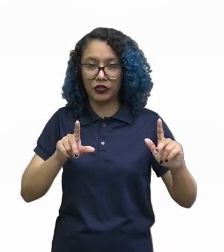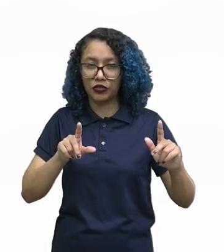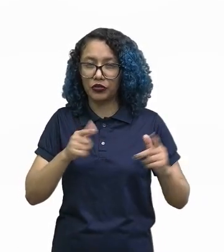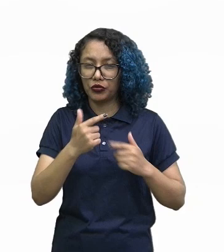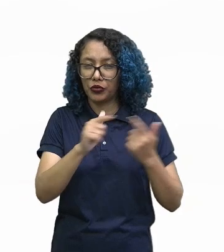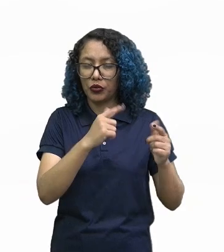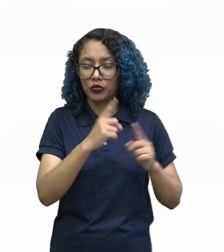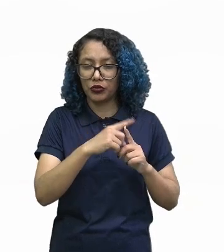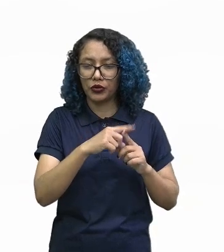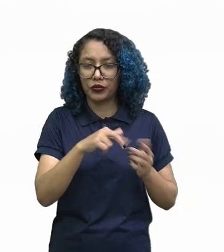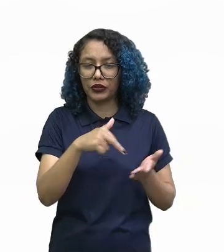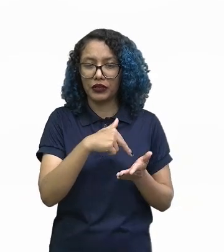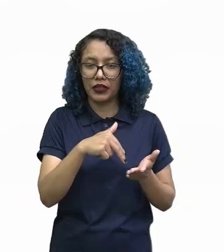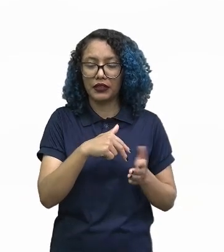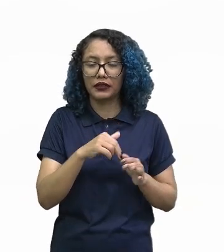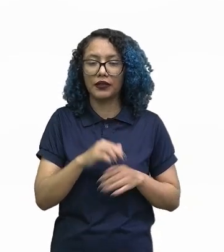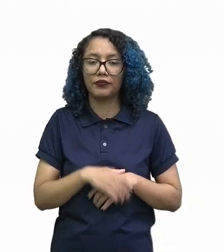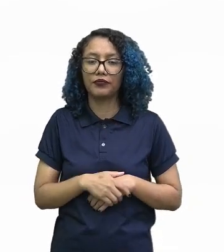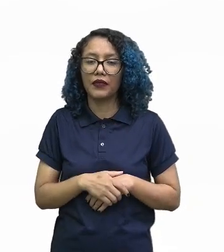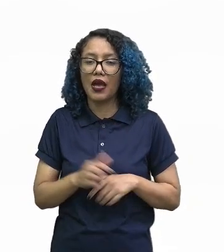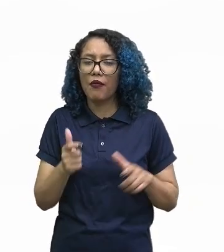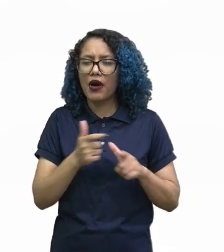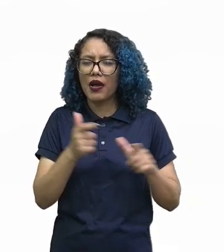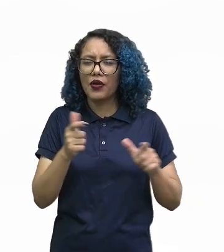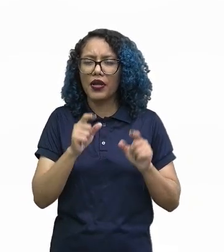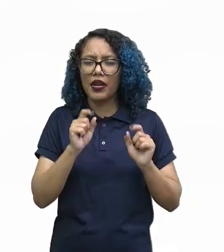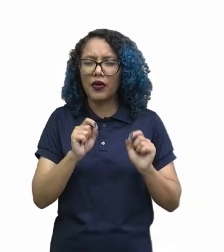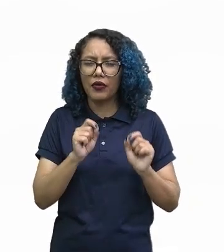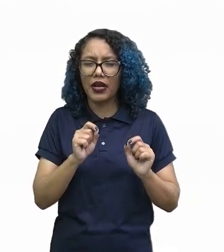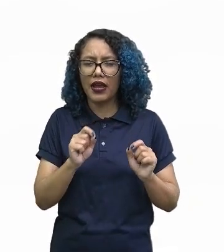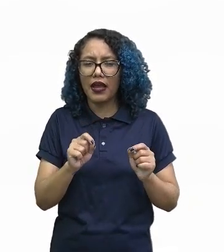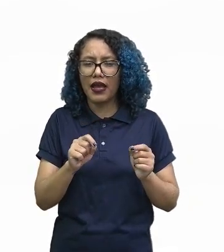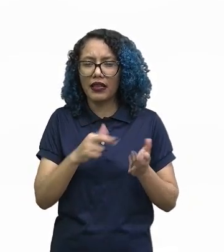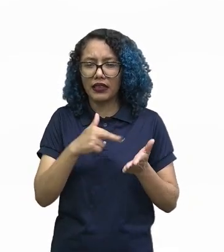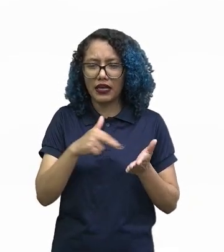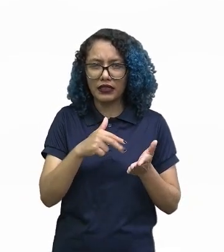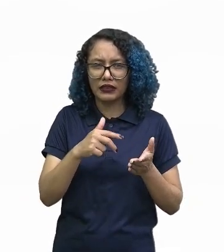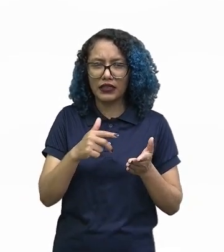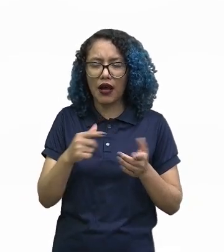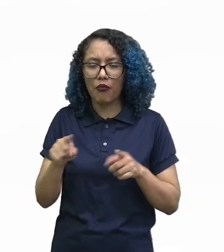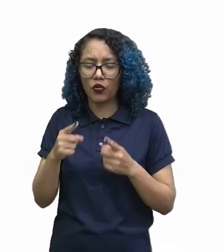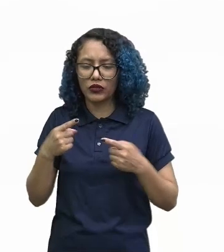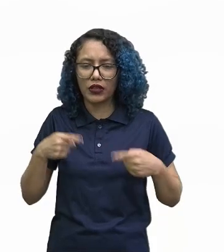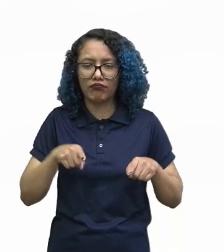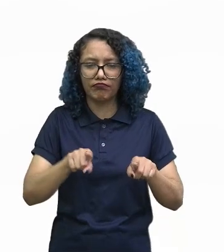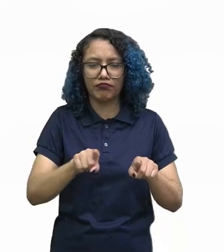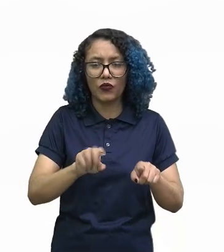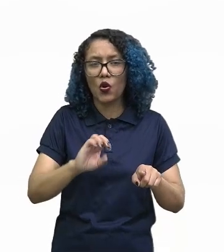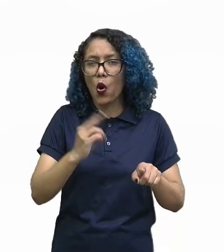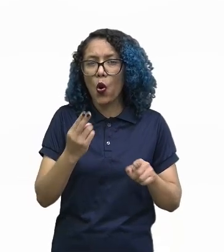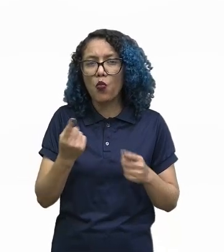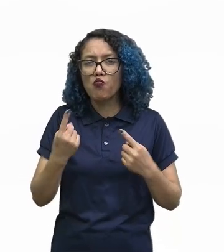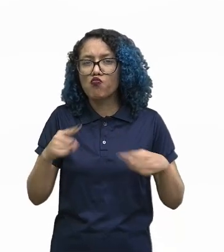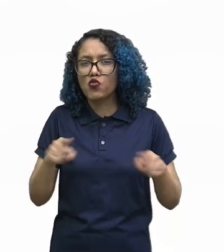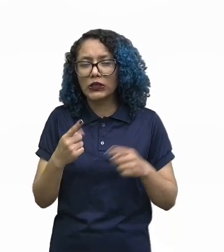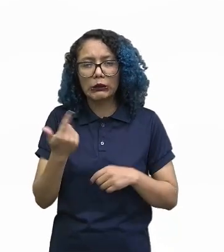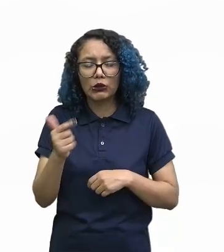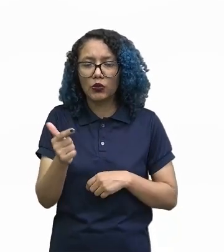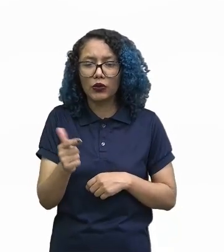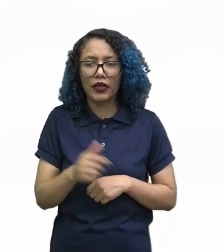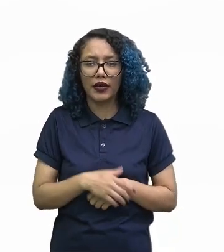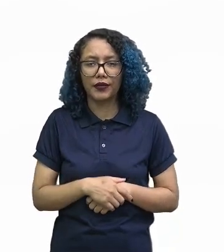dança, sendo que muitas vezes a dança não acompanha a música, ou a música simplesmente não existe, ou seja,